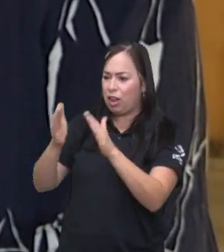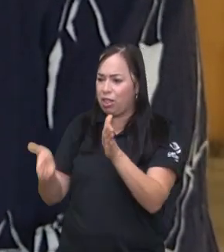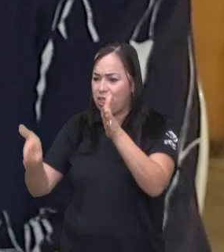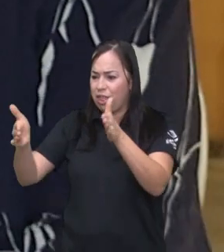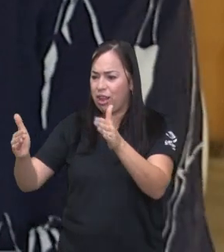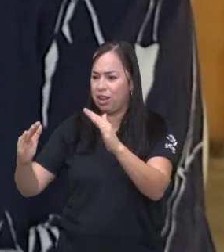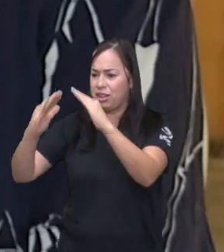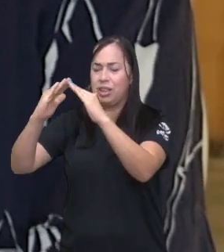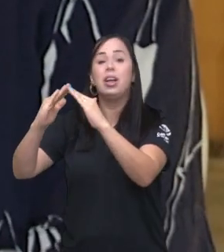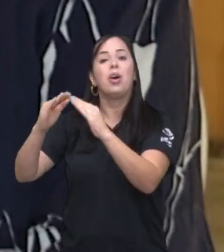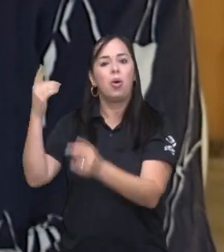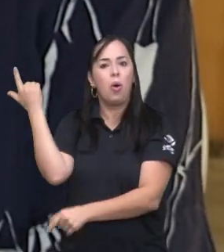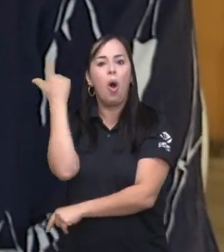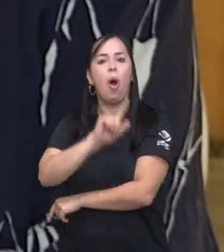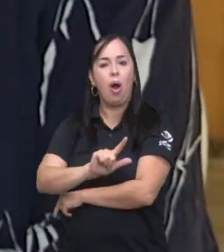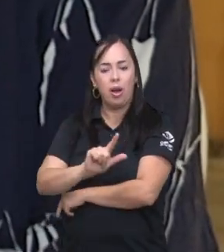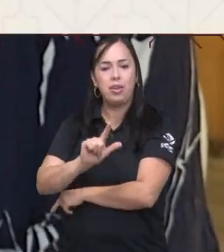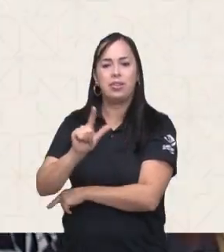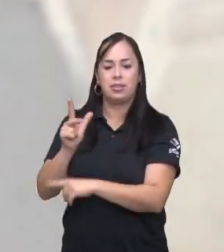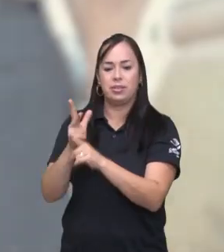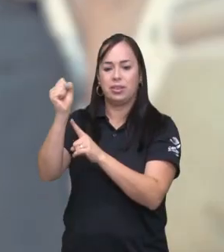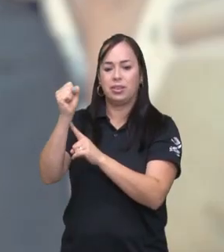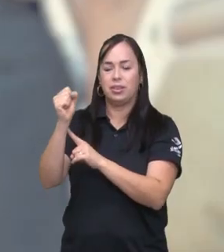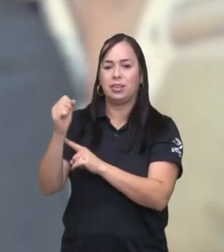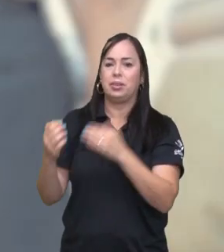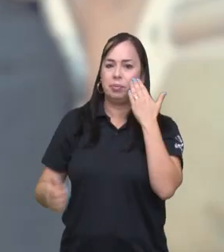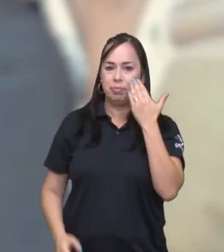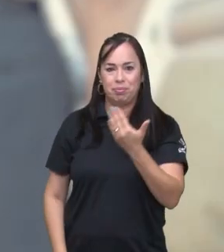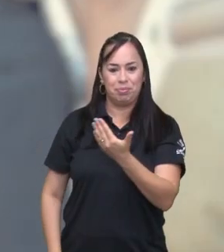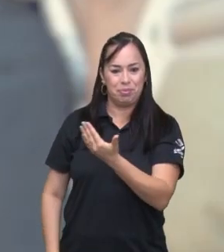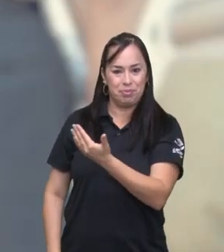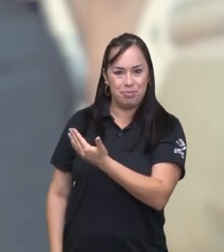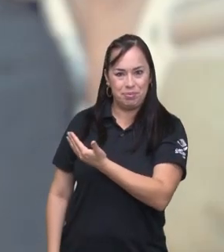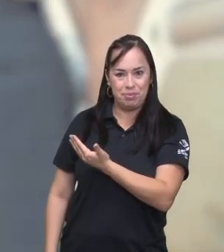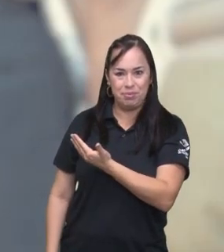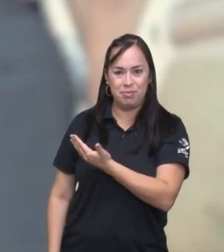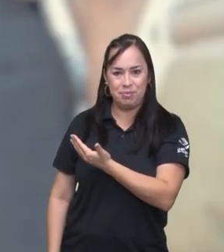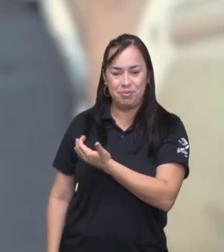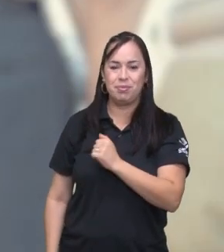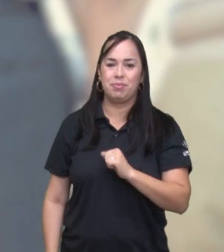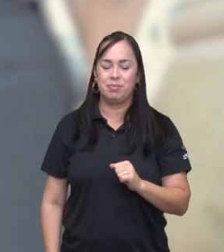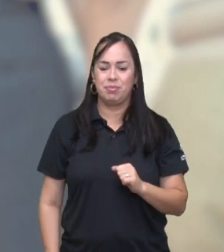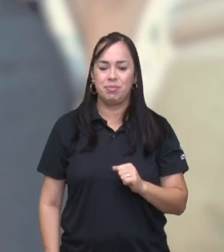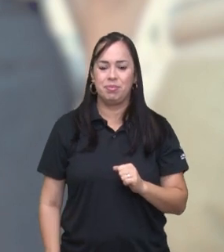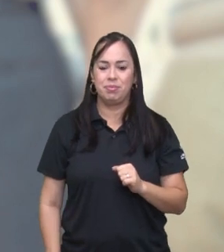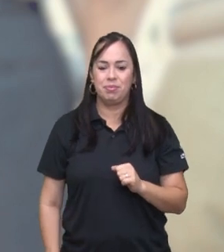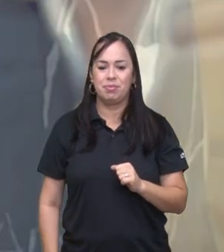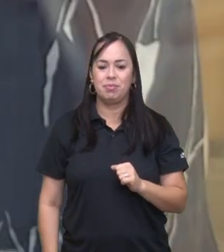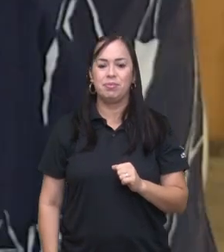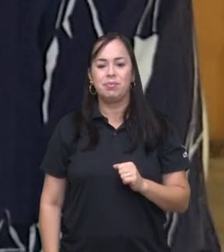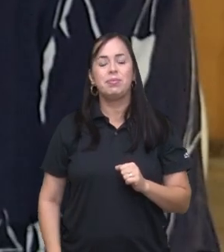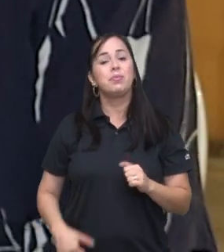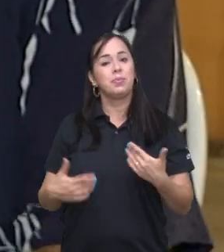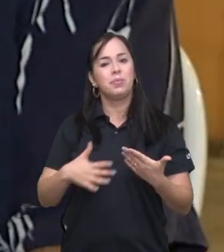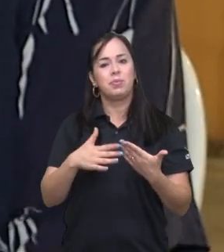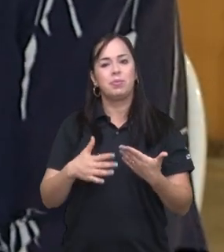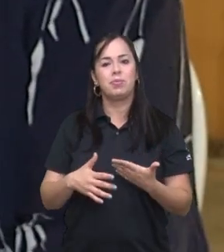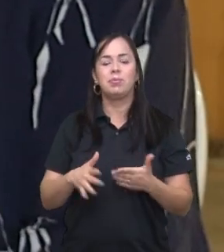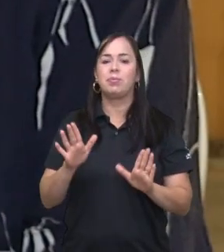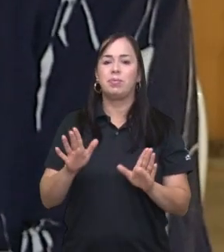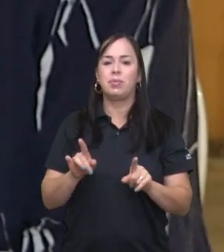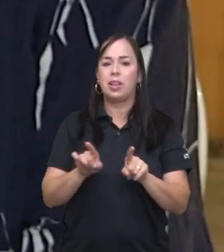e conseguimos, né, levar ela ao telhado certinho, com todas as necessidades que precisava. E aí o bispo